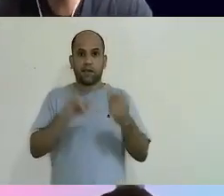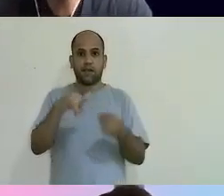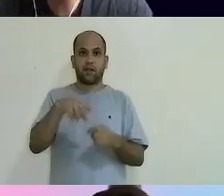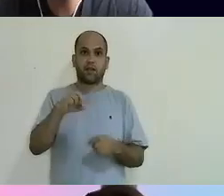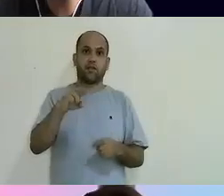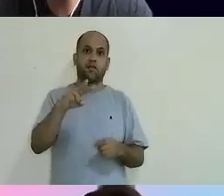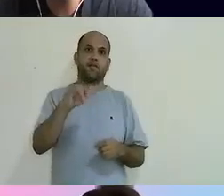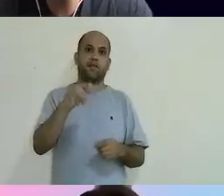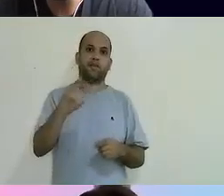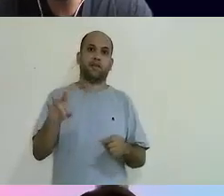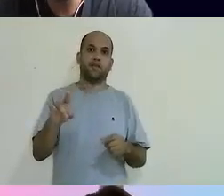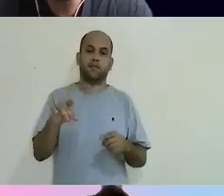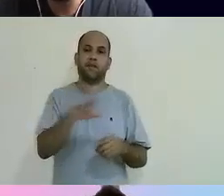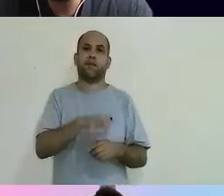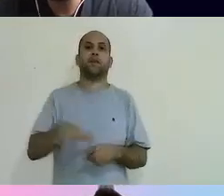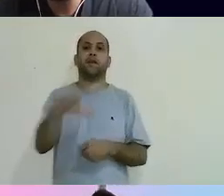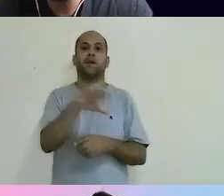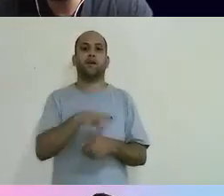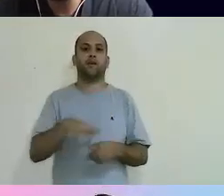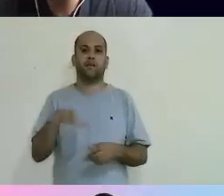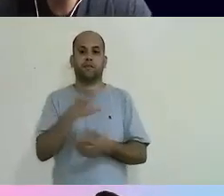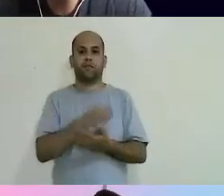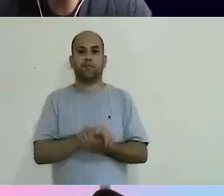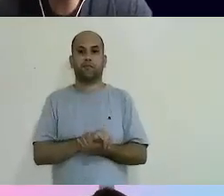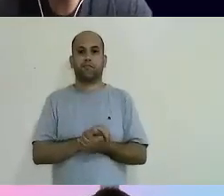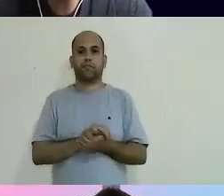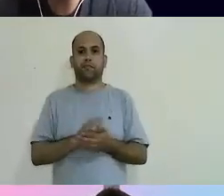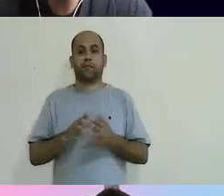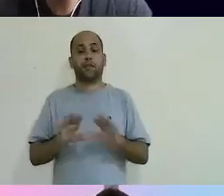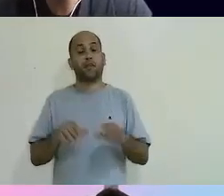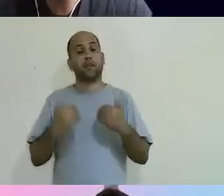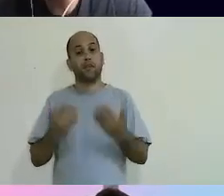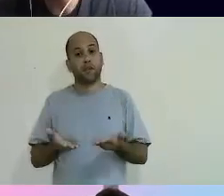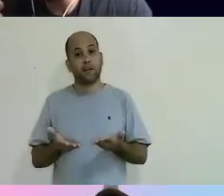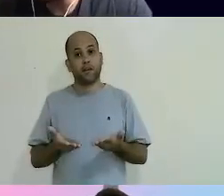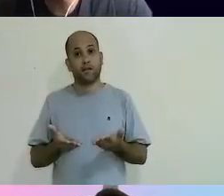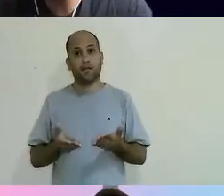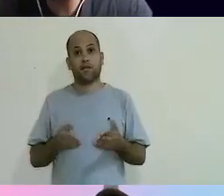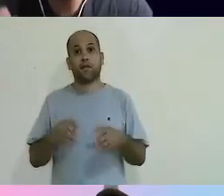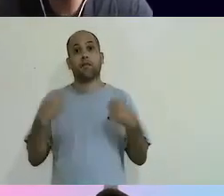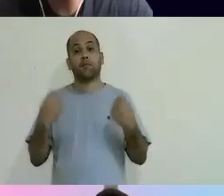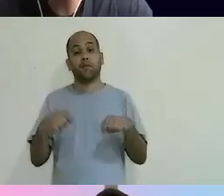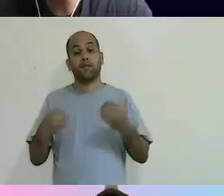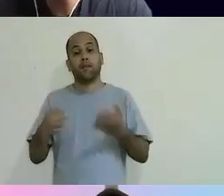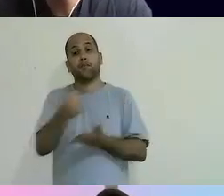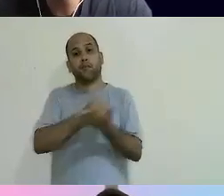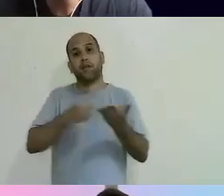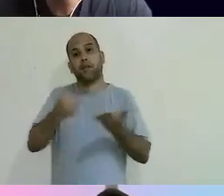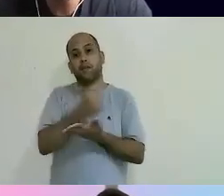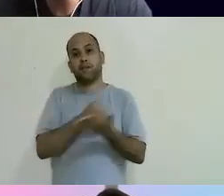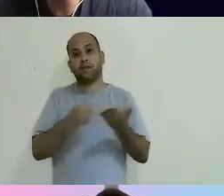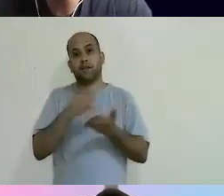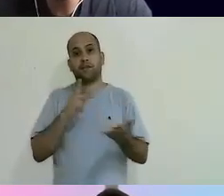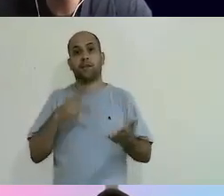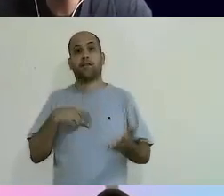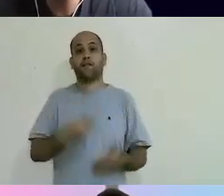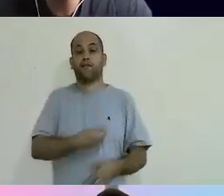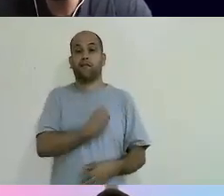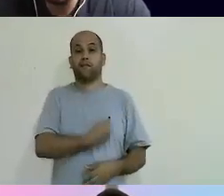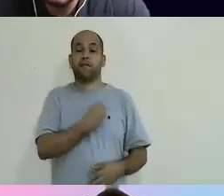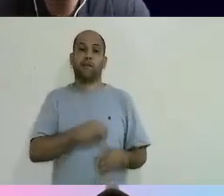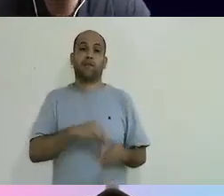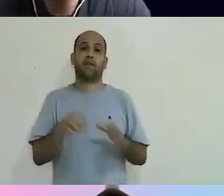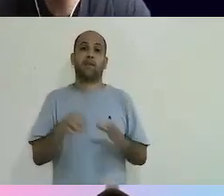gerada dentro da própria empresa. E isso é o que tem que pautar a nossa realidade, o nosso currículo daqui para frente para o século